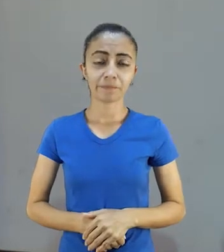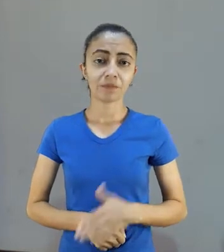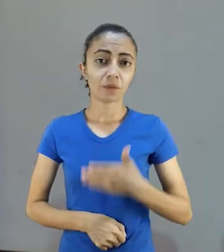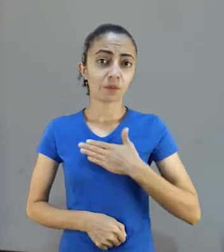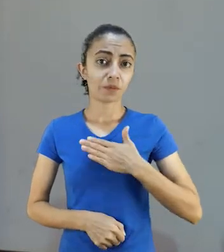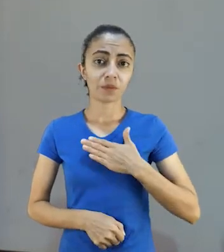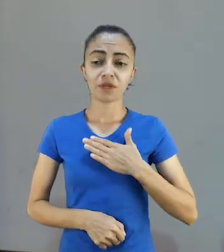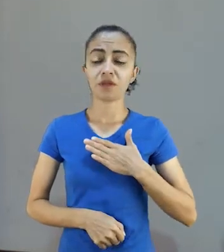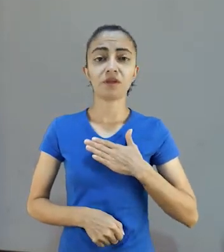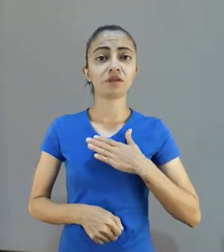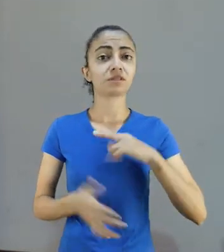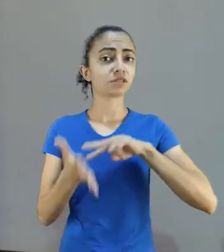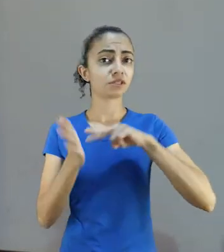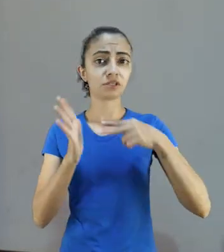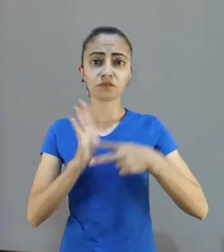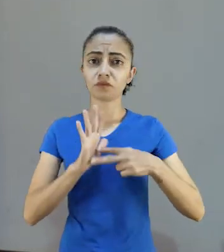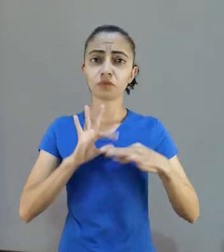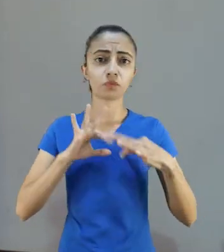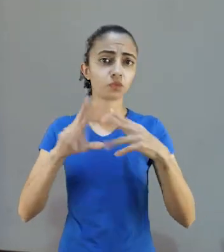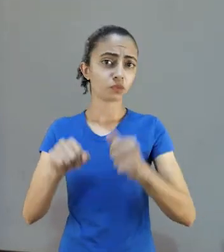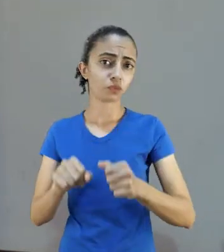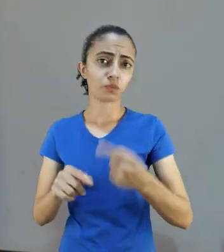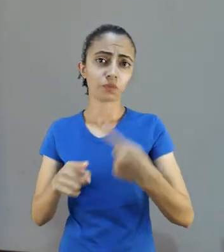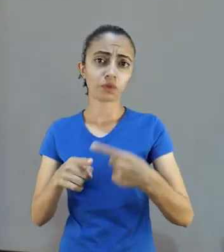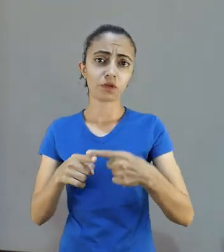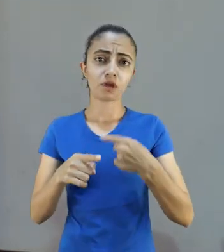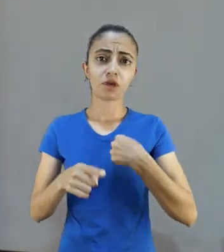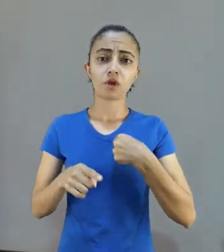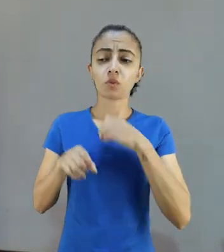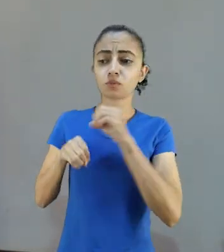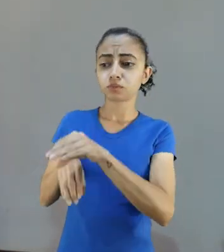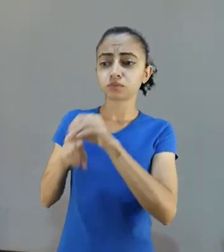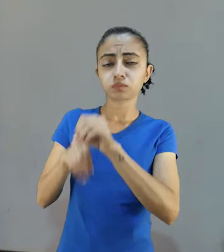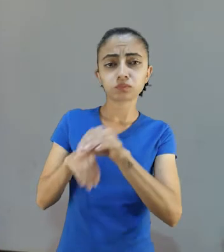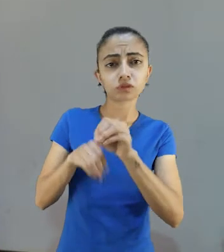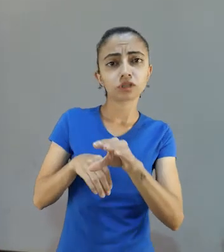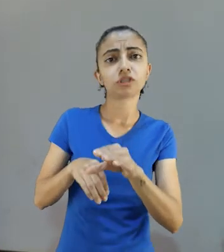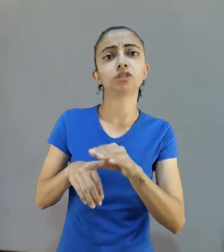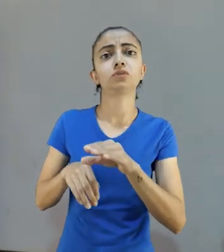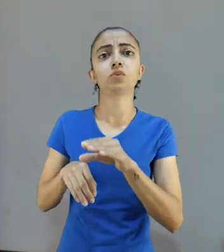meus três filhos com o artesanato. Eu vivo do artesanato.